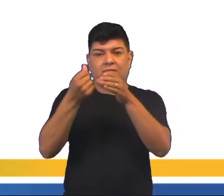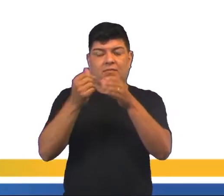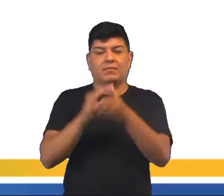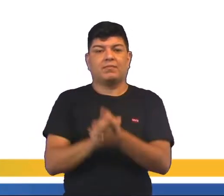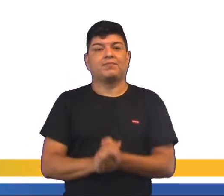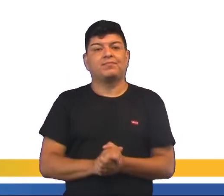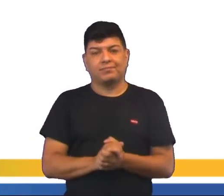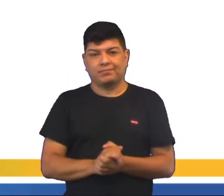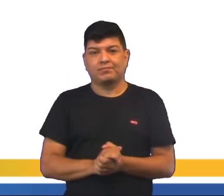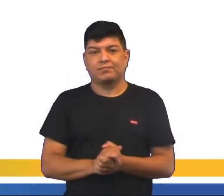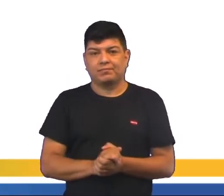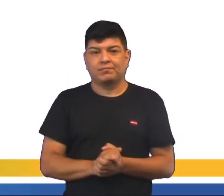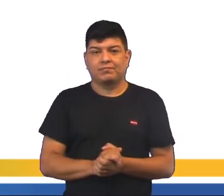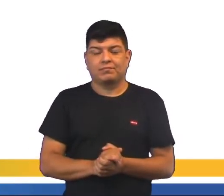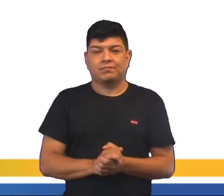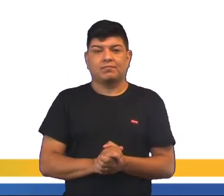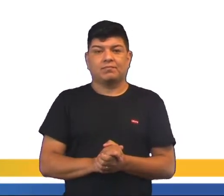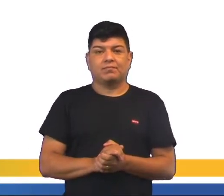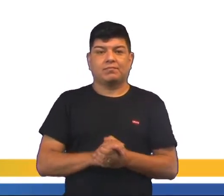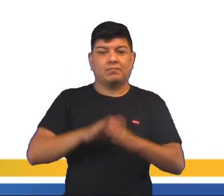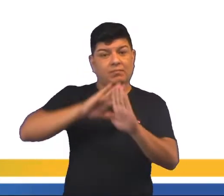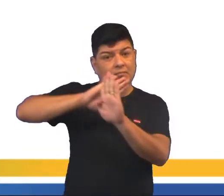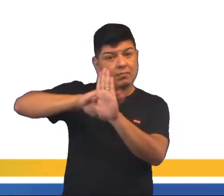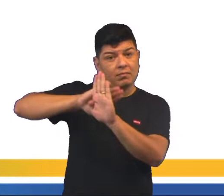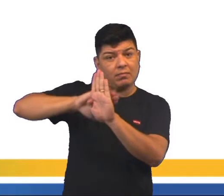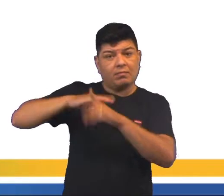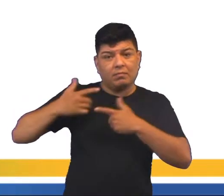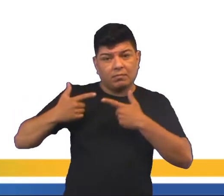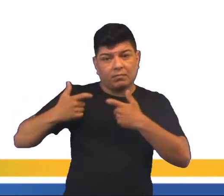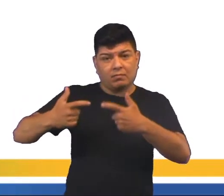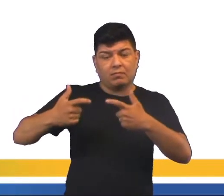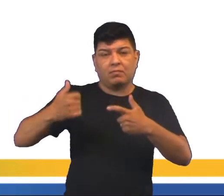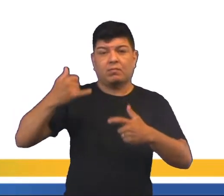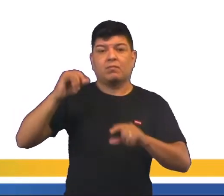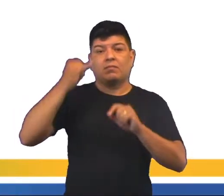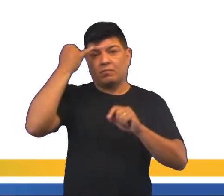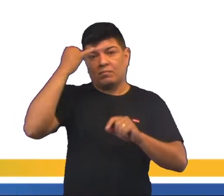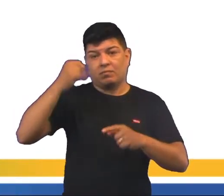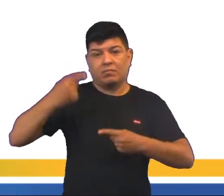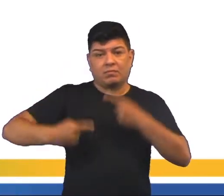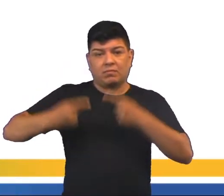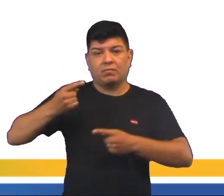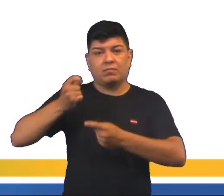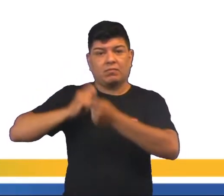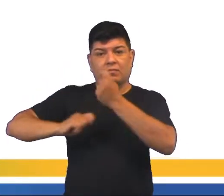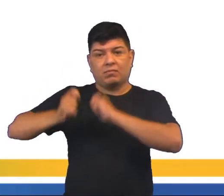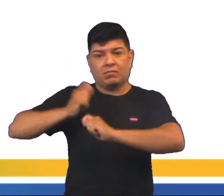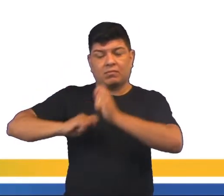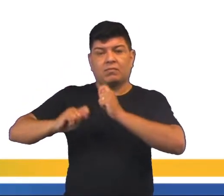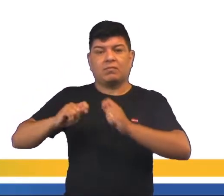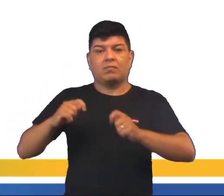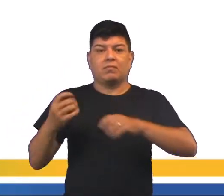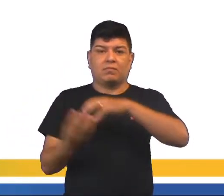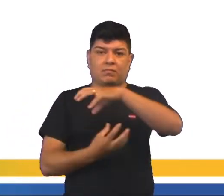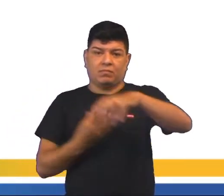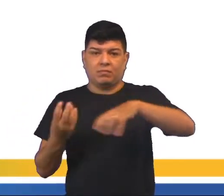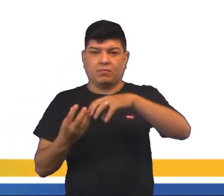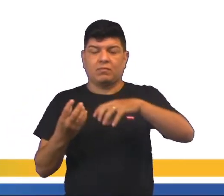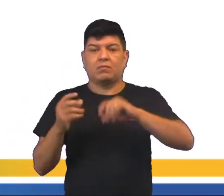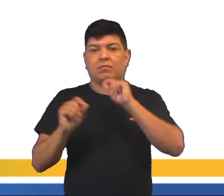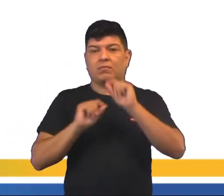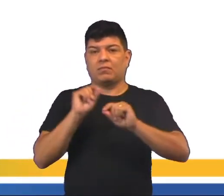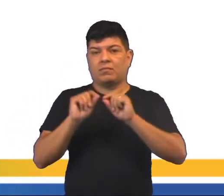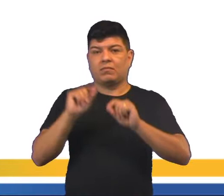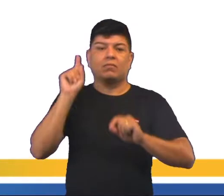capitalista. Antecedentes, né? A Guerra Fria foi um confronto ideológico, político e socioeconômico, né, envolvendo os Estados Unidos, né,